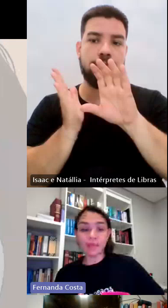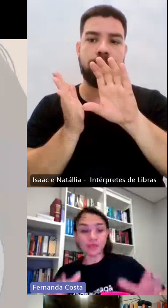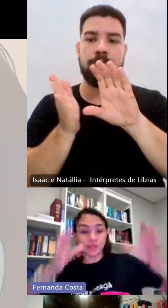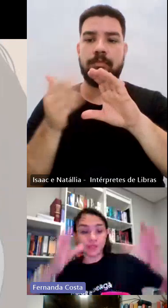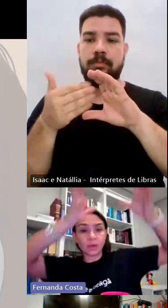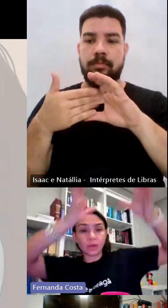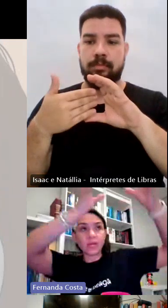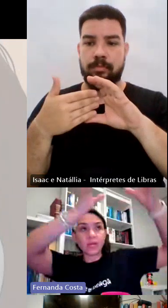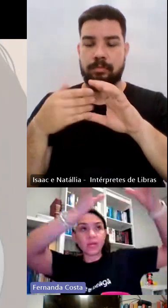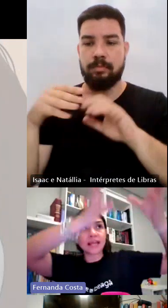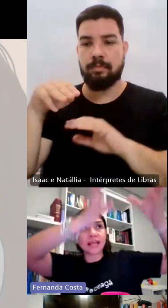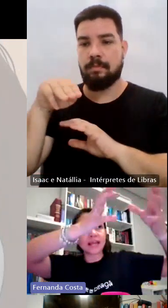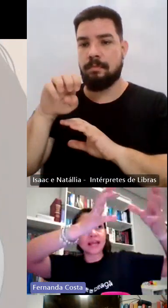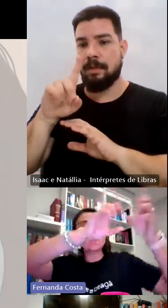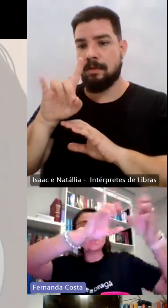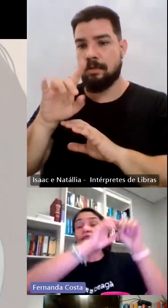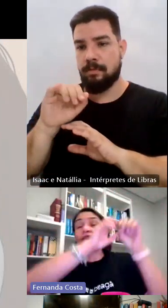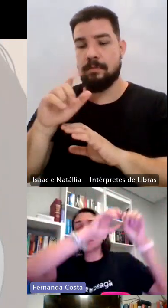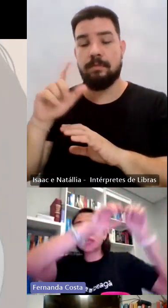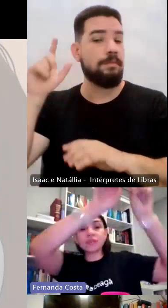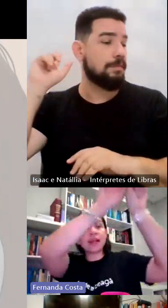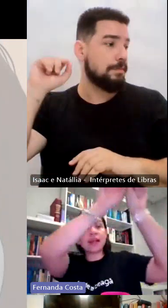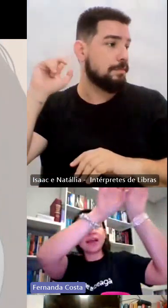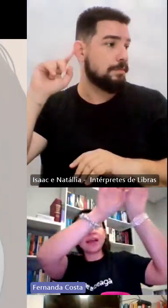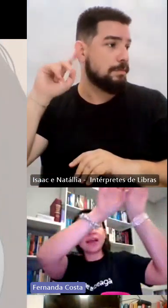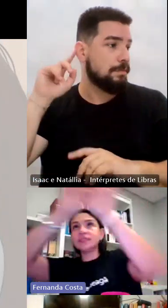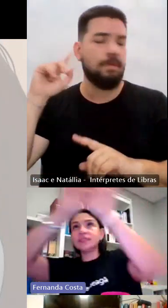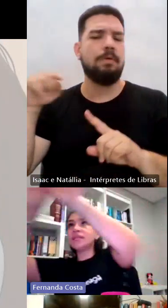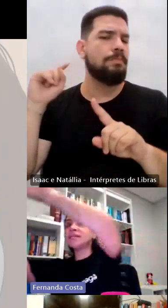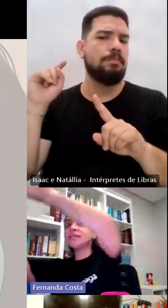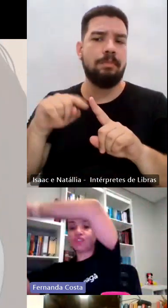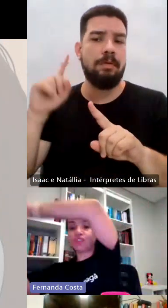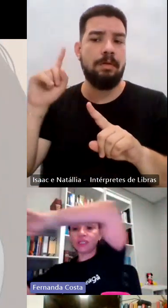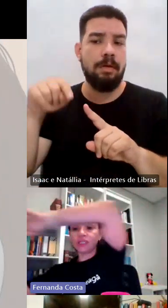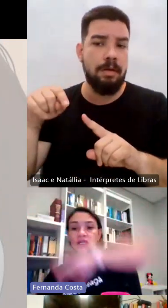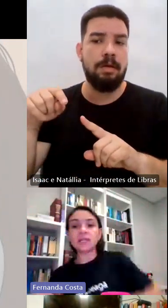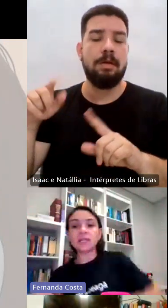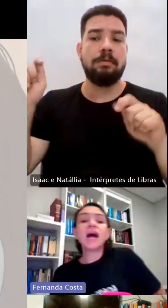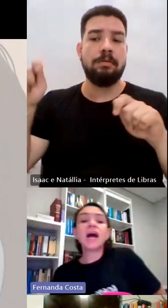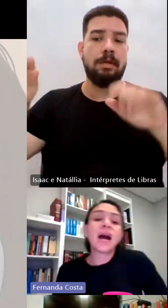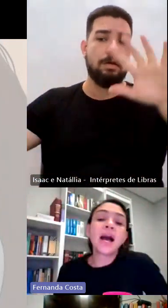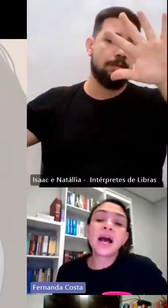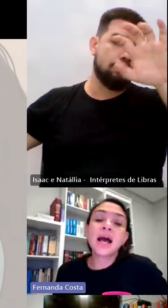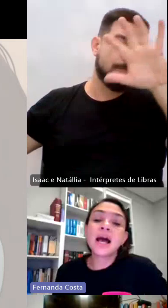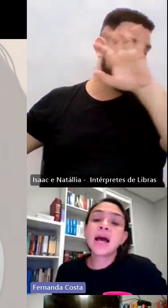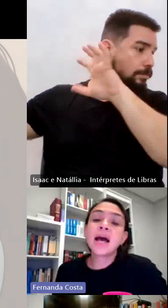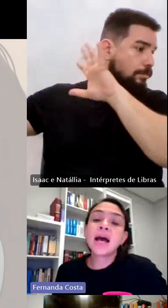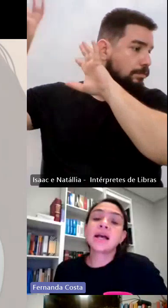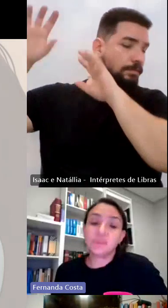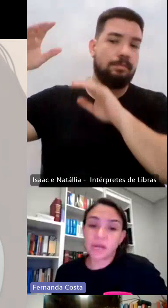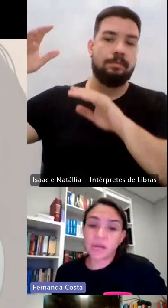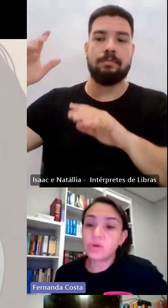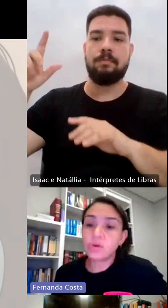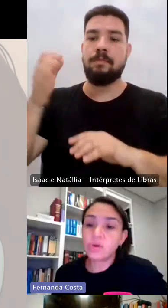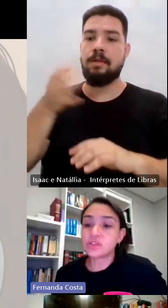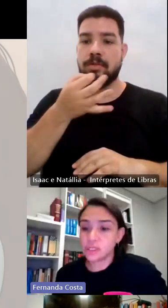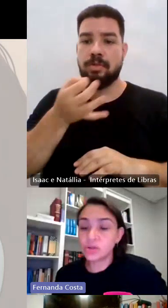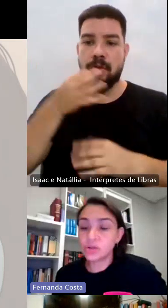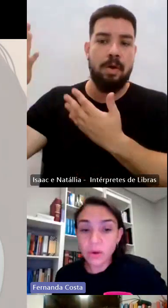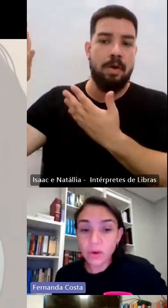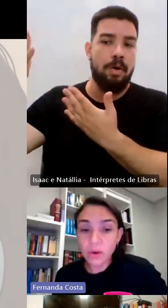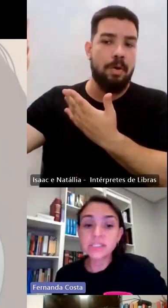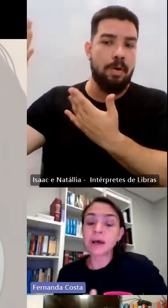ouvido médio. Então, a orelha externa, a função dela é transmitir as vibrações,